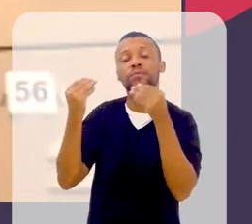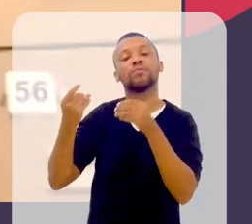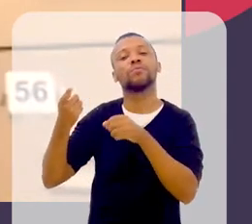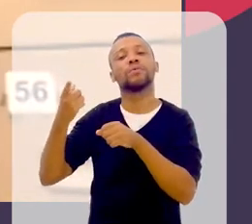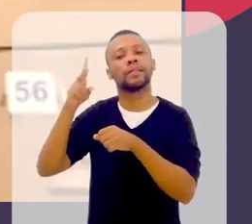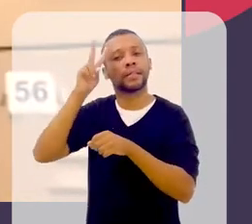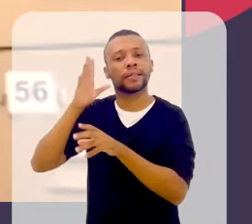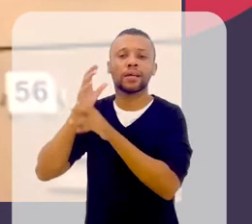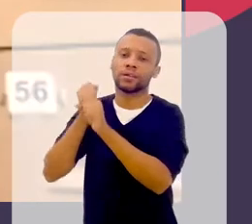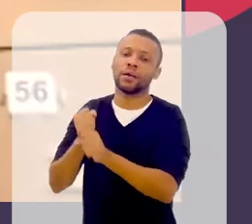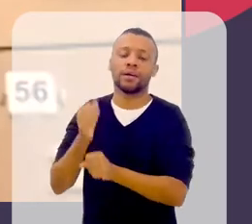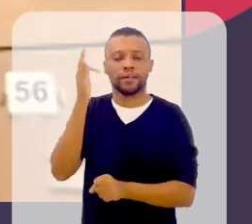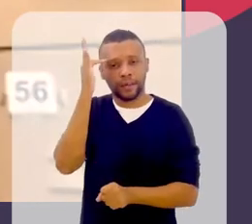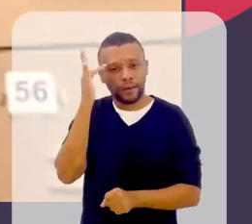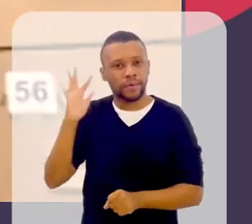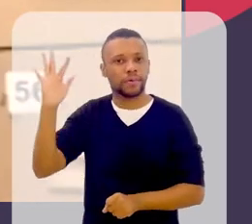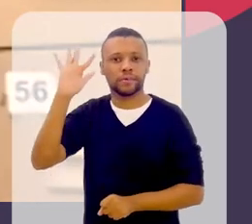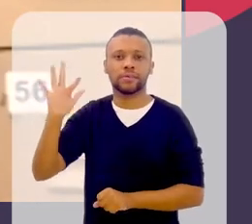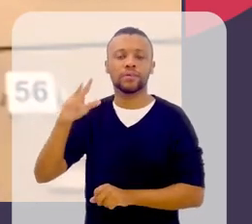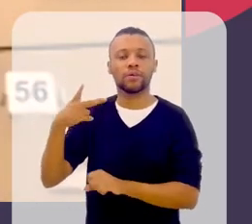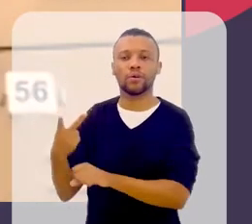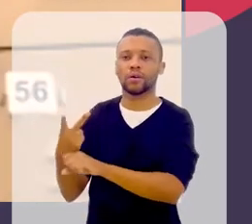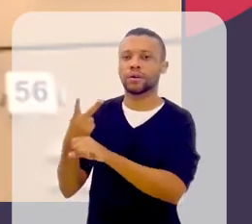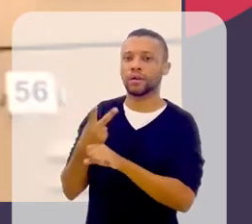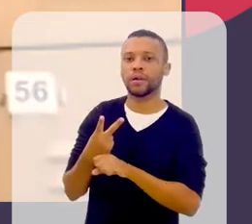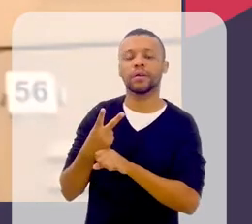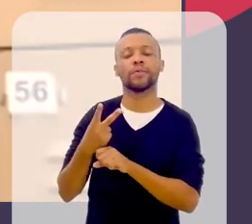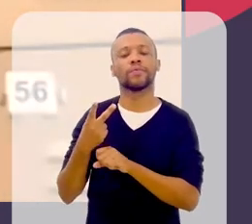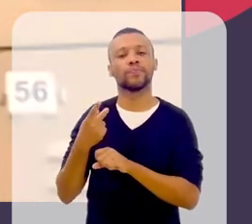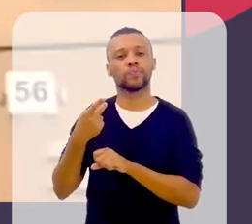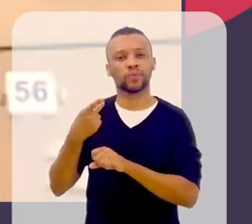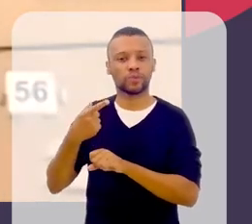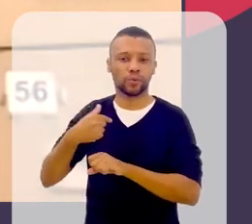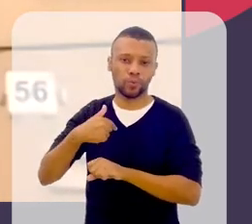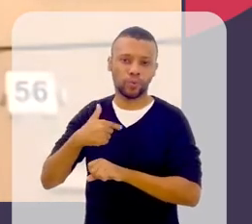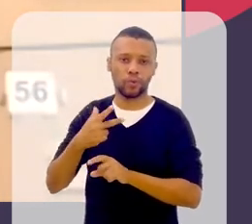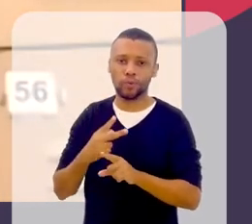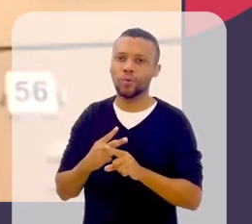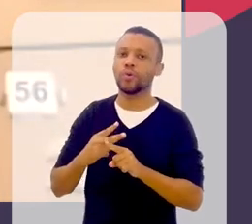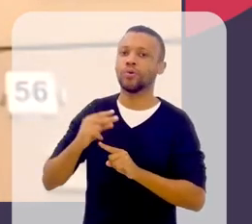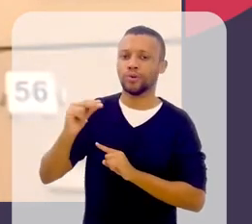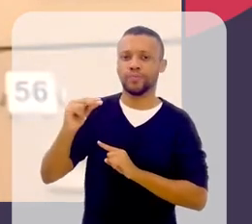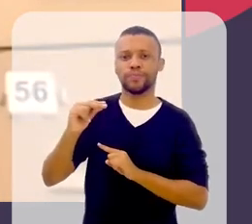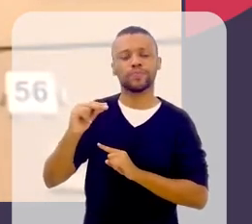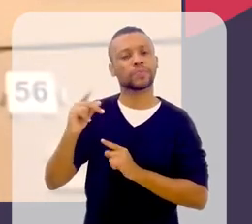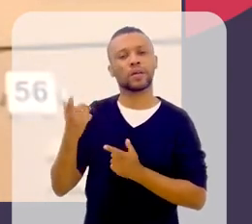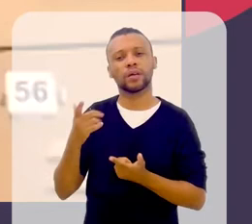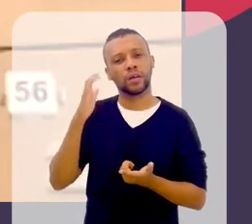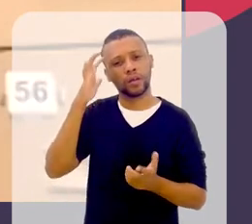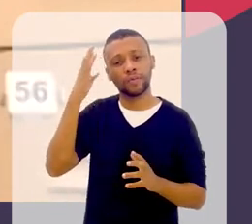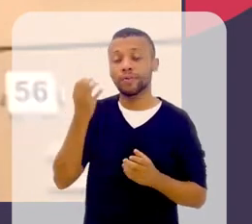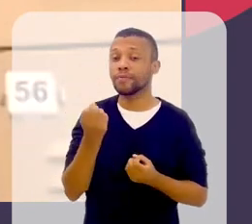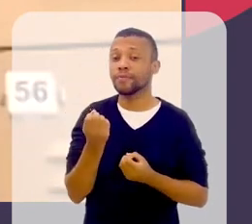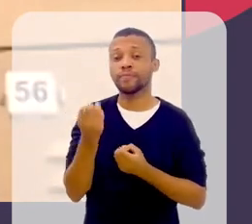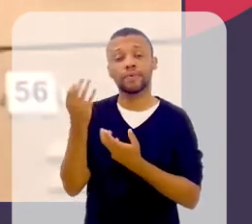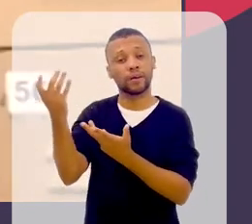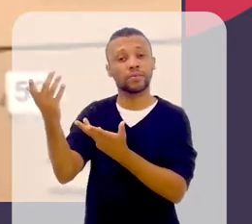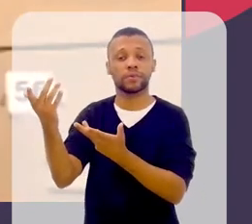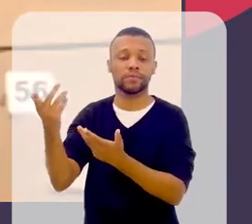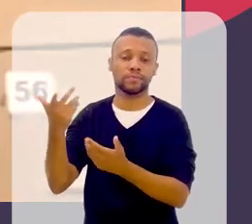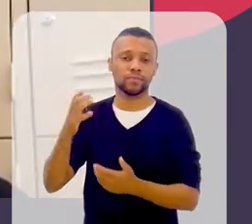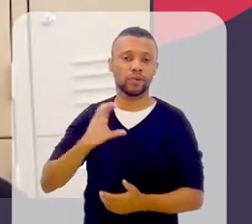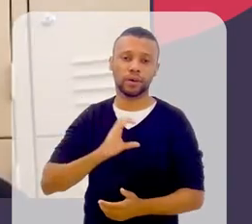da filosofia. E aí eu ganhei o MITACS, o Global Link Research Award, e fui para o Canadá.